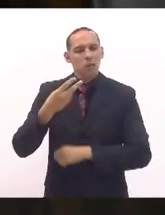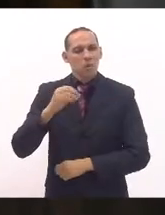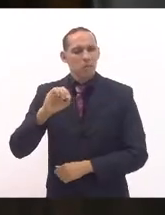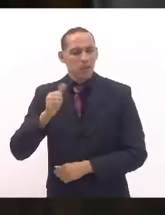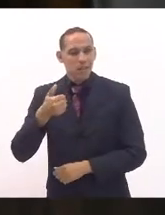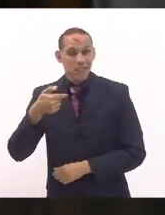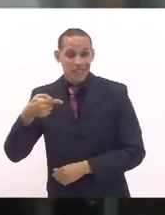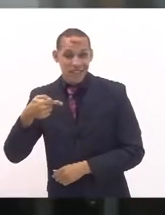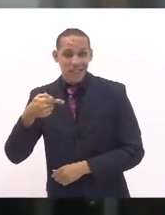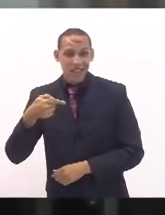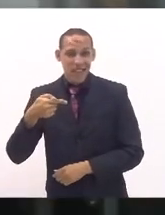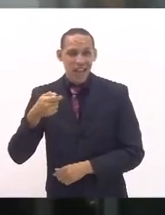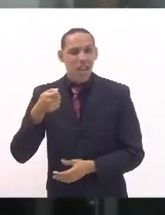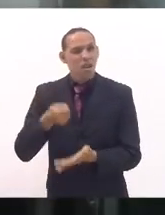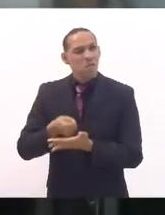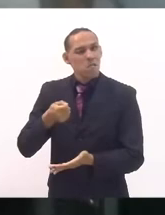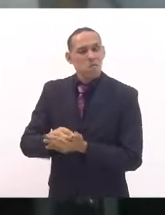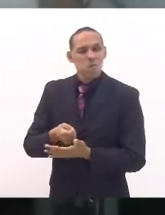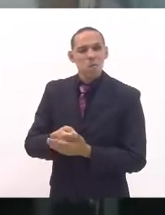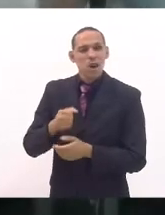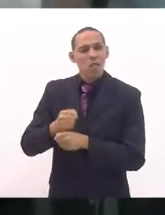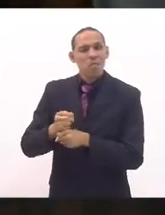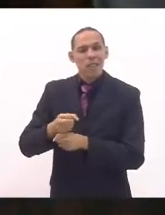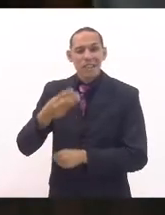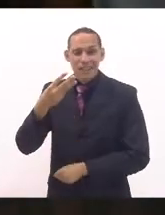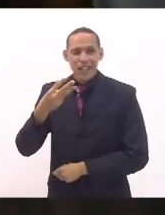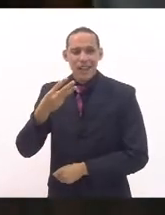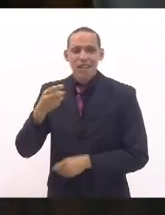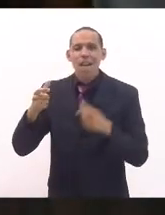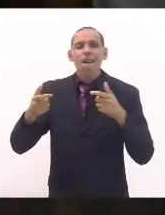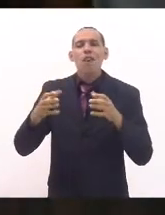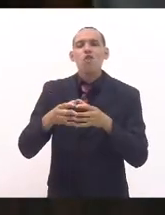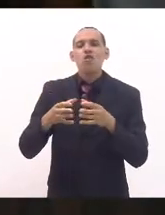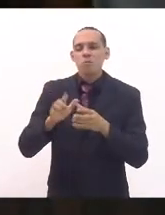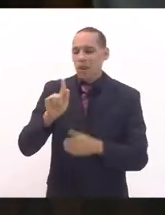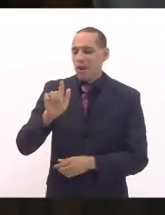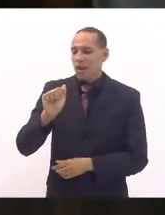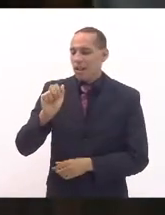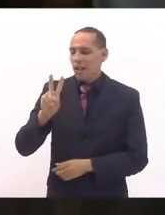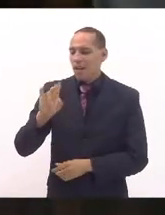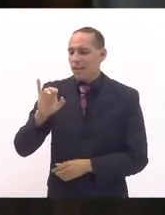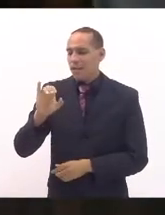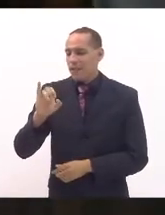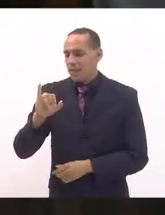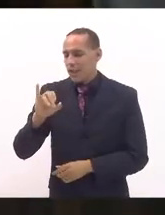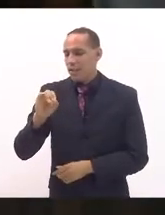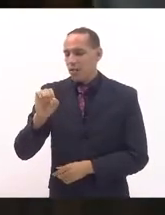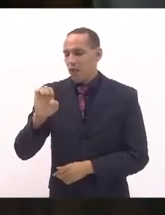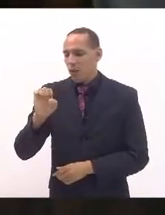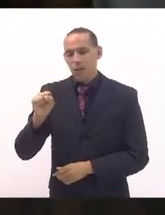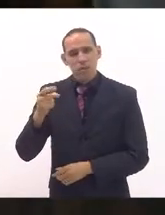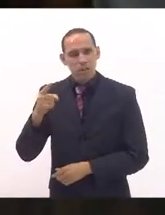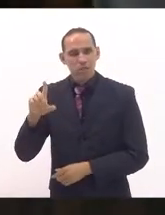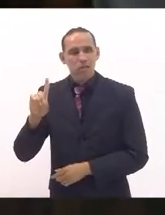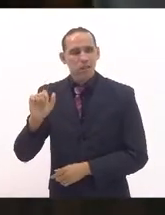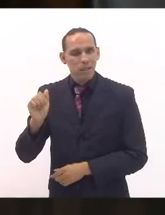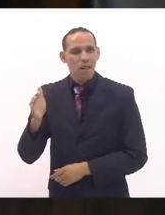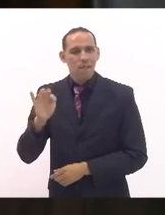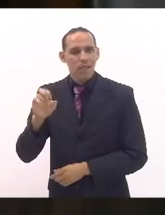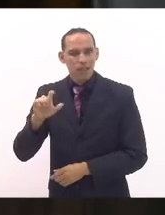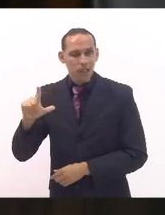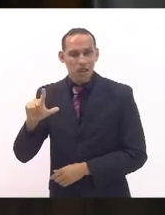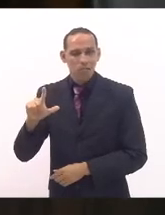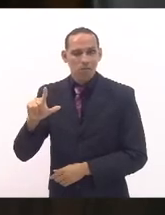houve uma punição de 3 anos para Gaviões da Fiel, já se passou o prazo e a torcida da Gaviões da Fiel continua